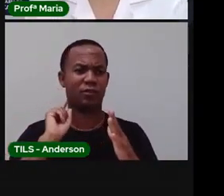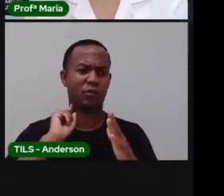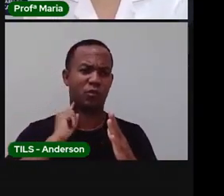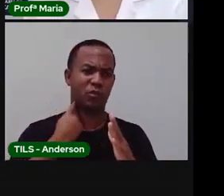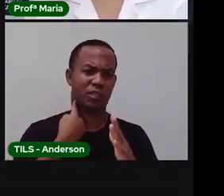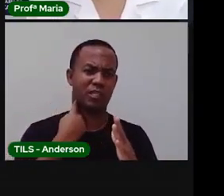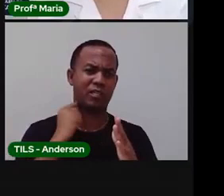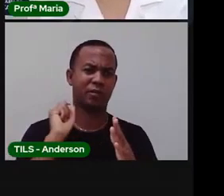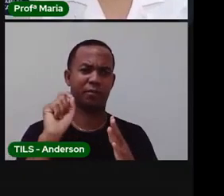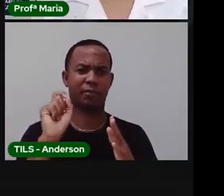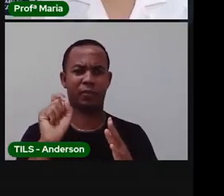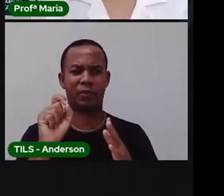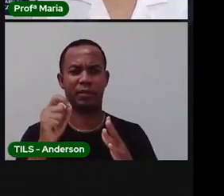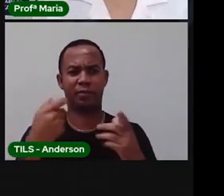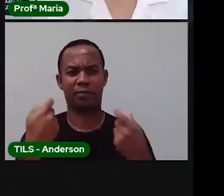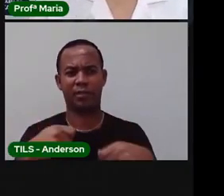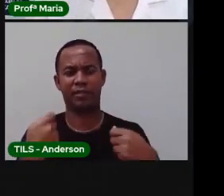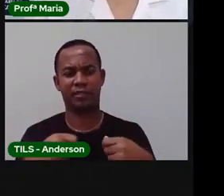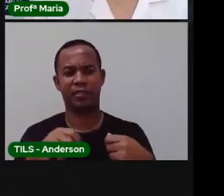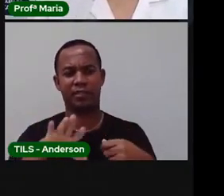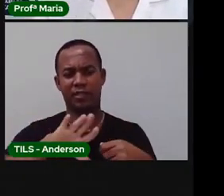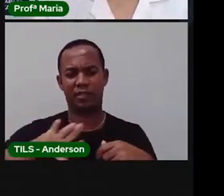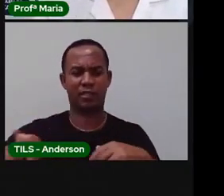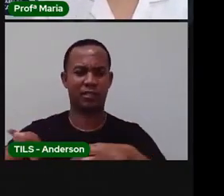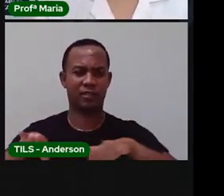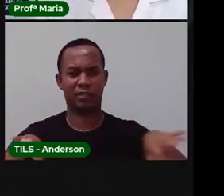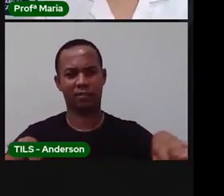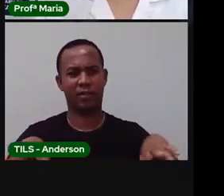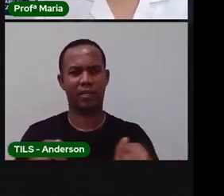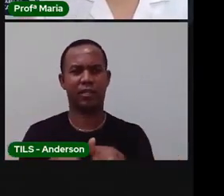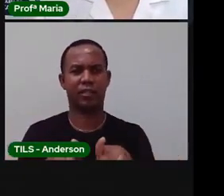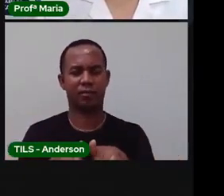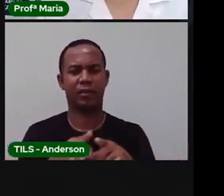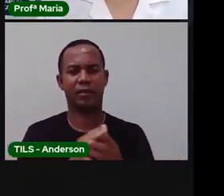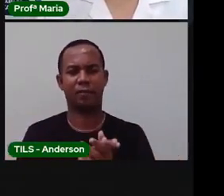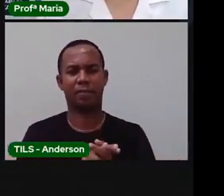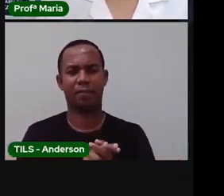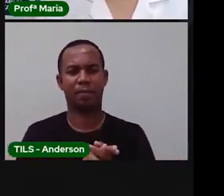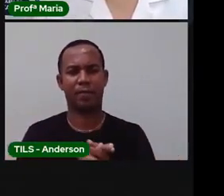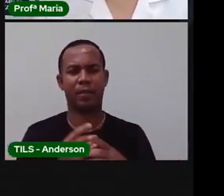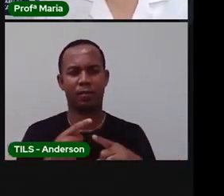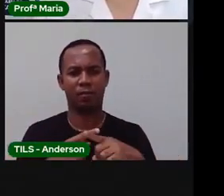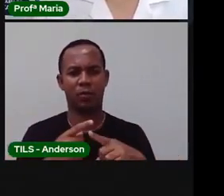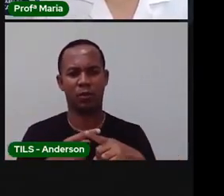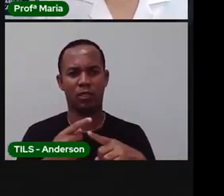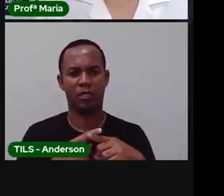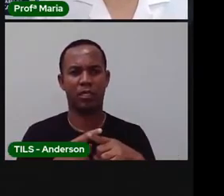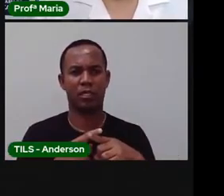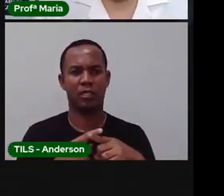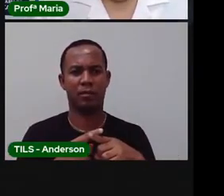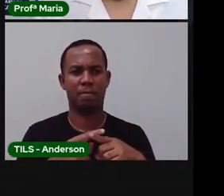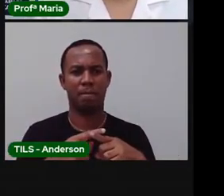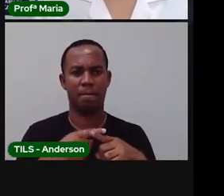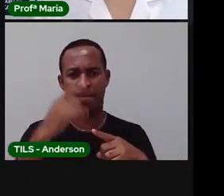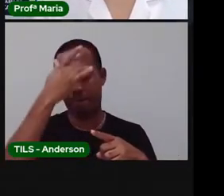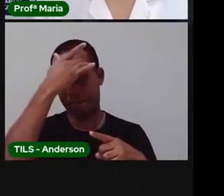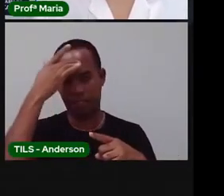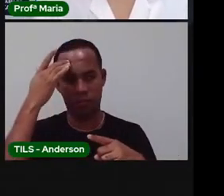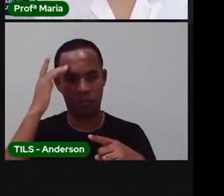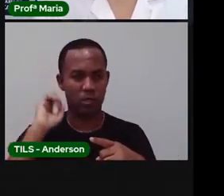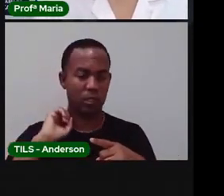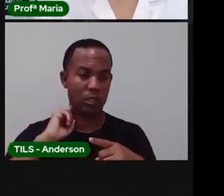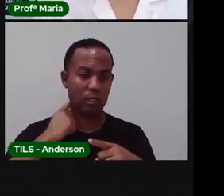precisa ser o quê? Sinalizado, para que essas pessoas, esses coletores do lixo, eles estejam cientes